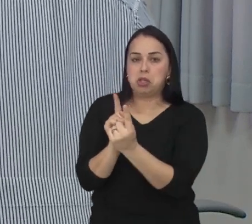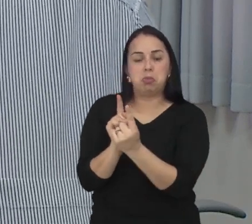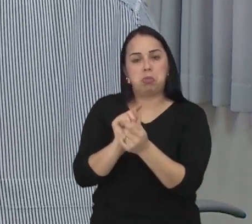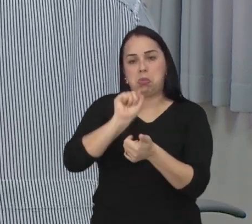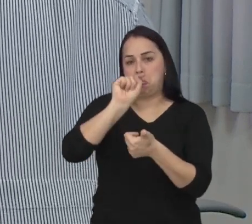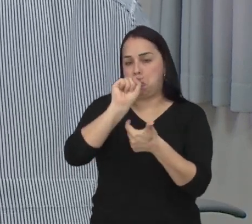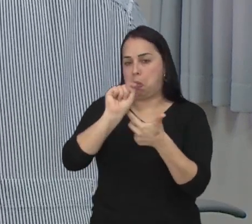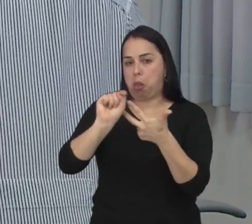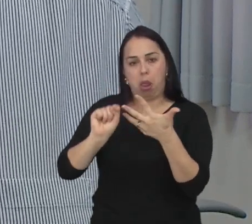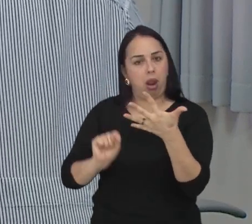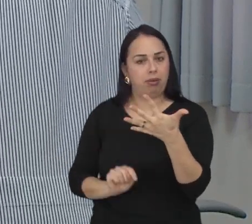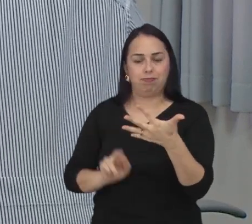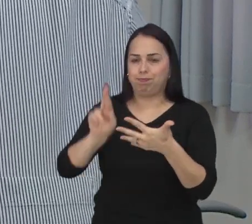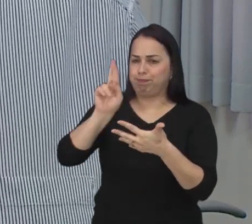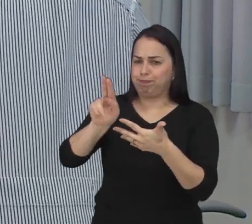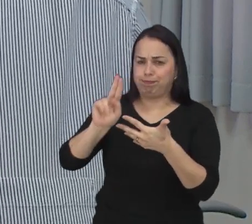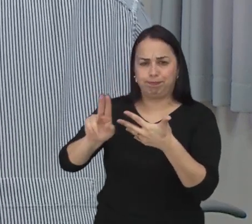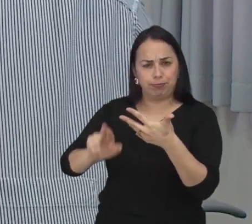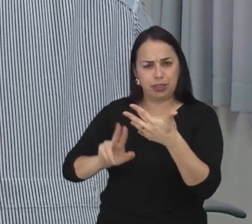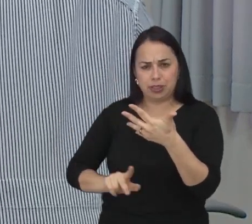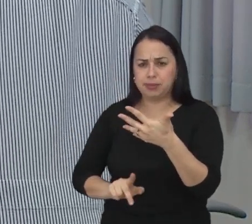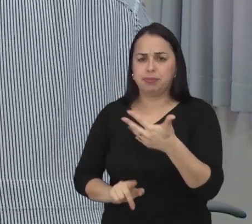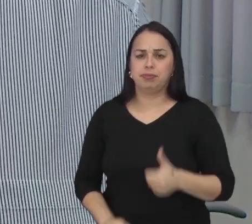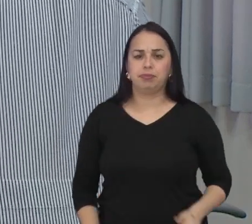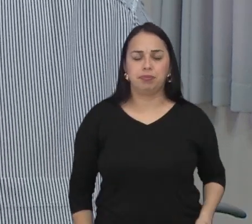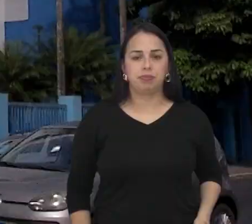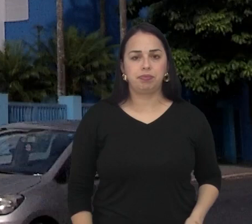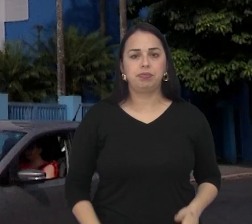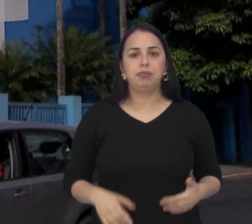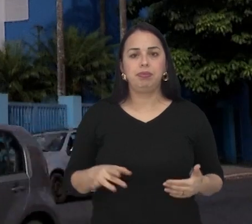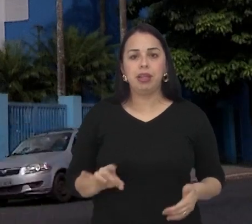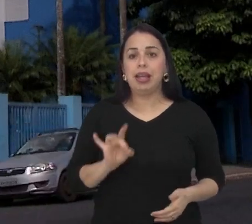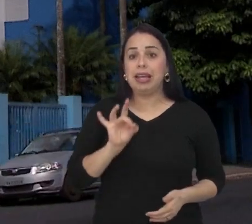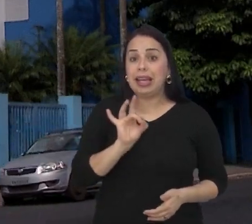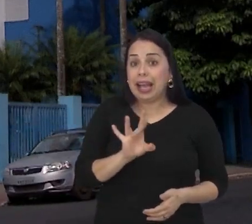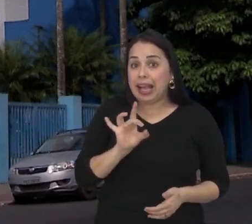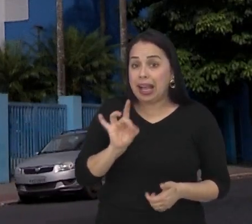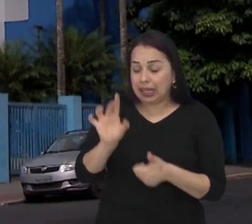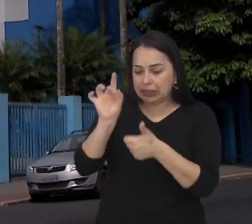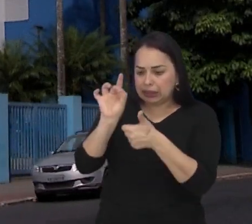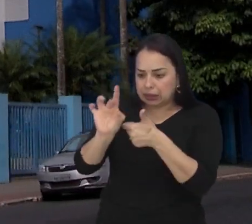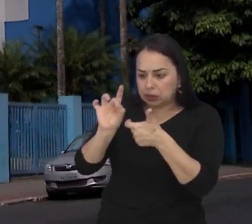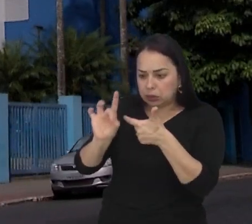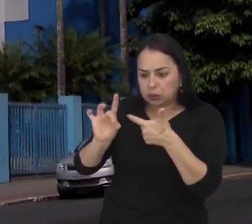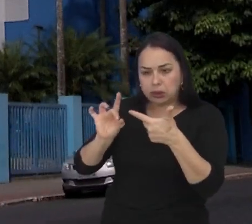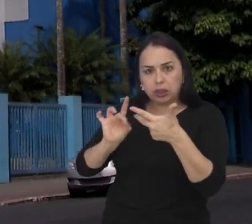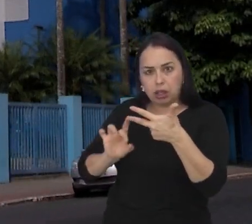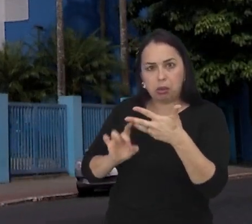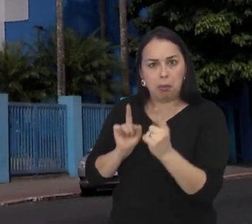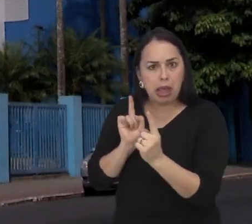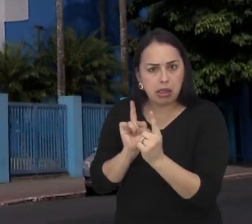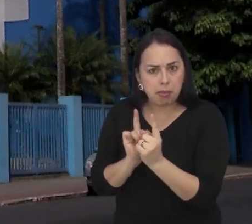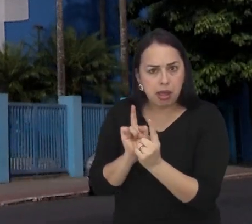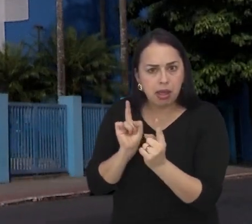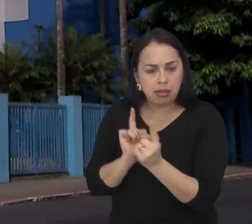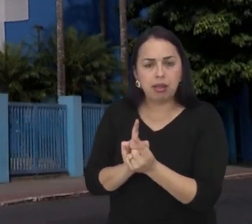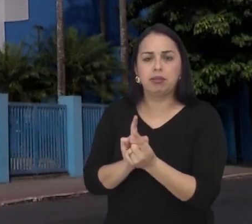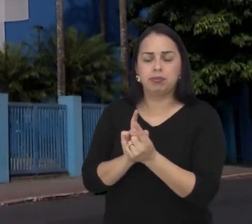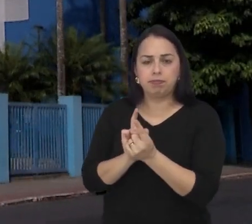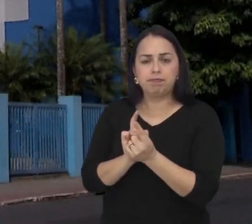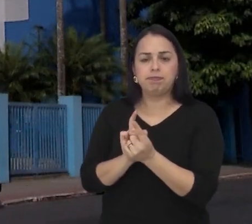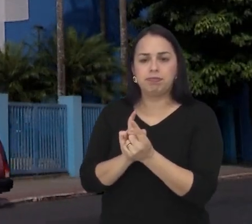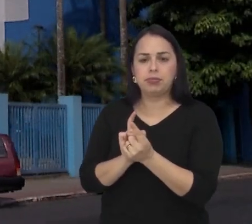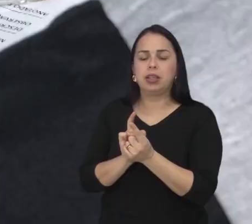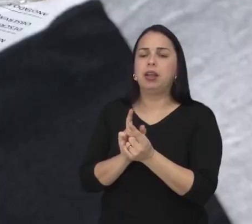mais variados necessidad de paciente aqui cada procedimento realizado por estes hospitais no atendimento dos